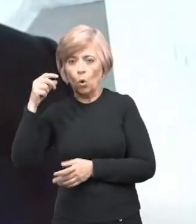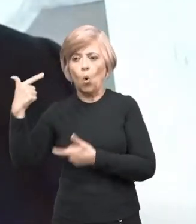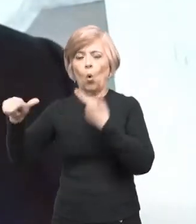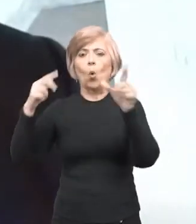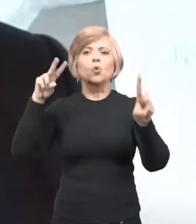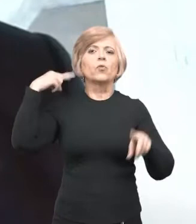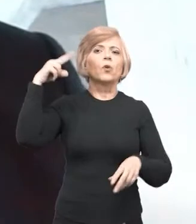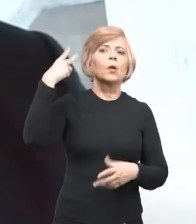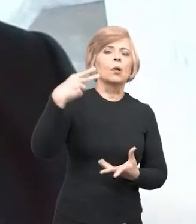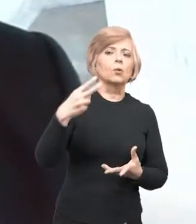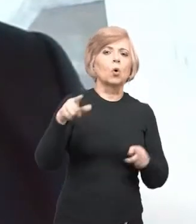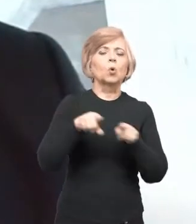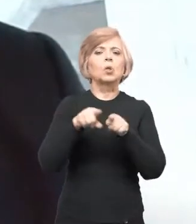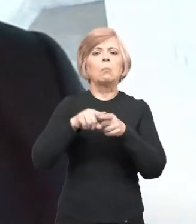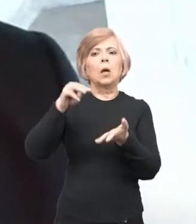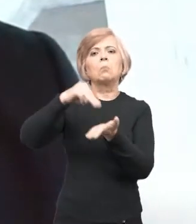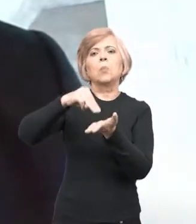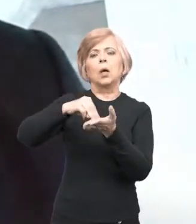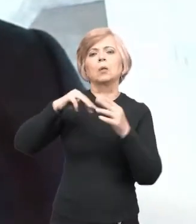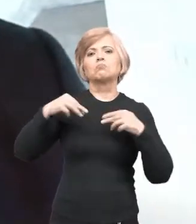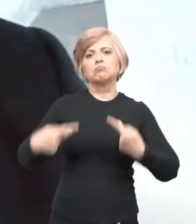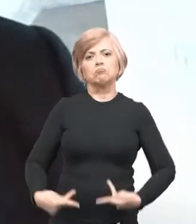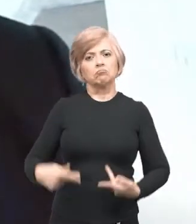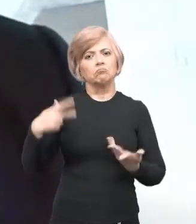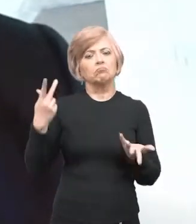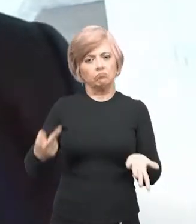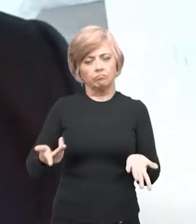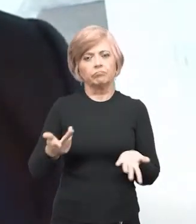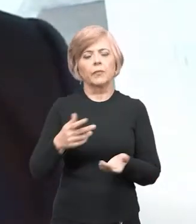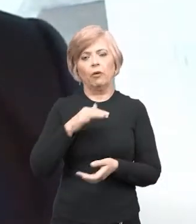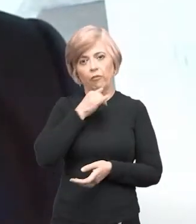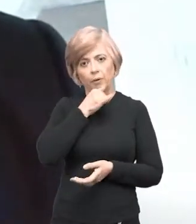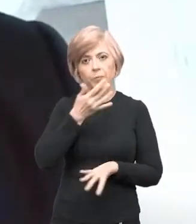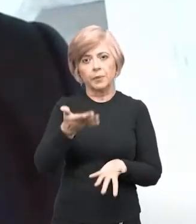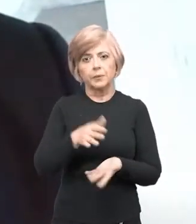vereadores, outras envolvendo até membros do Ministério Público, infelizmente.